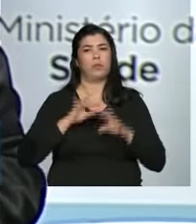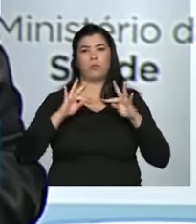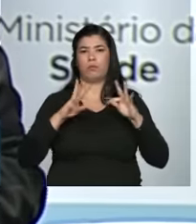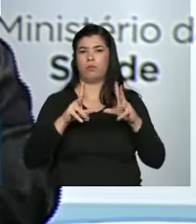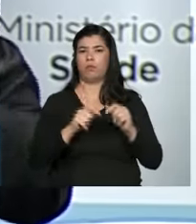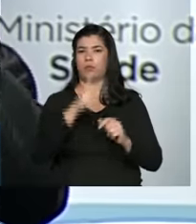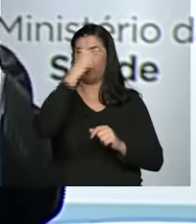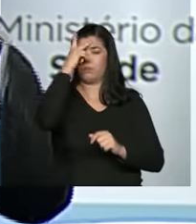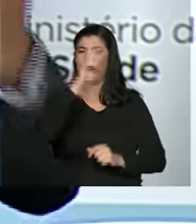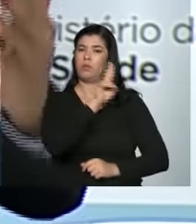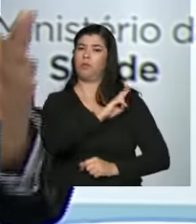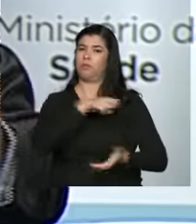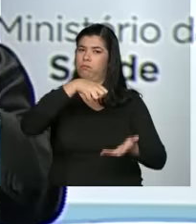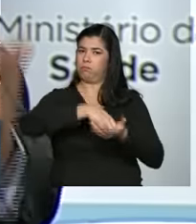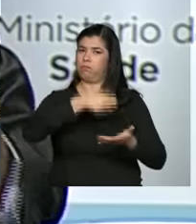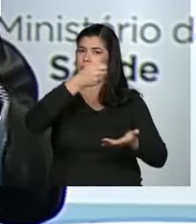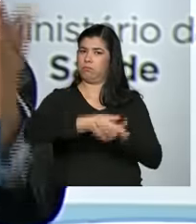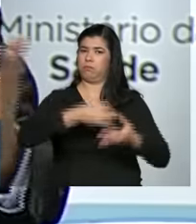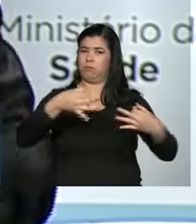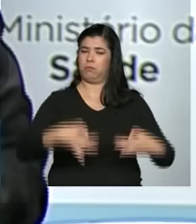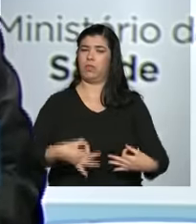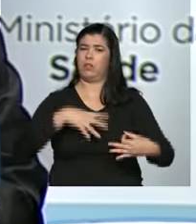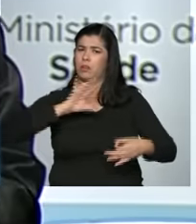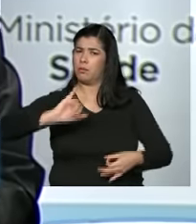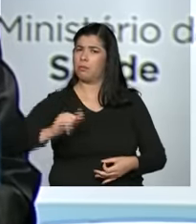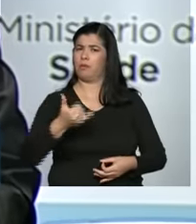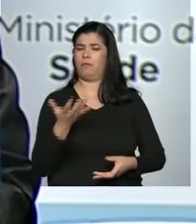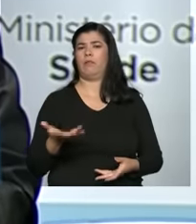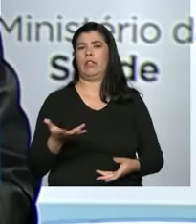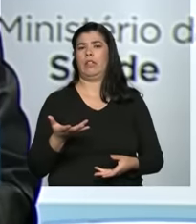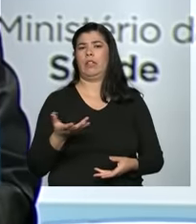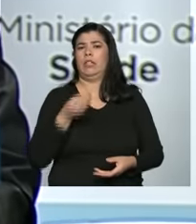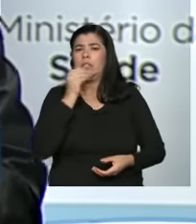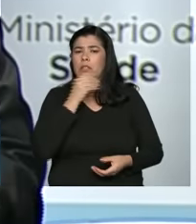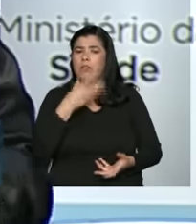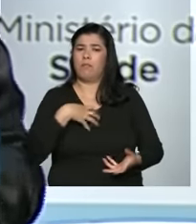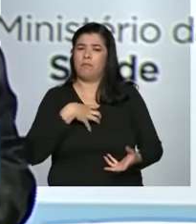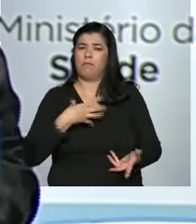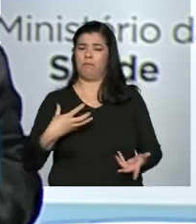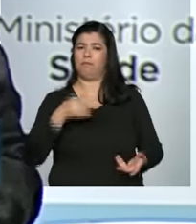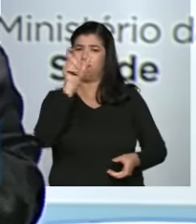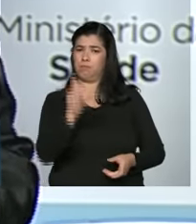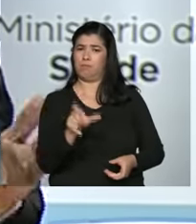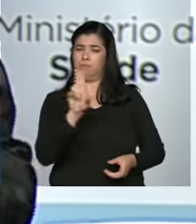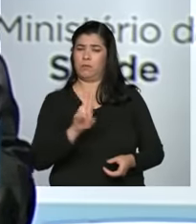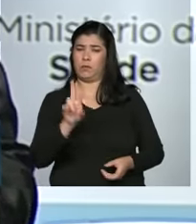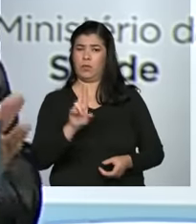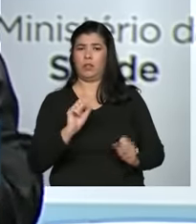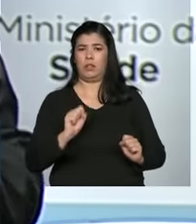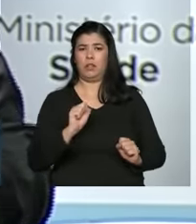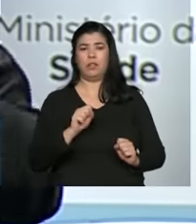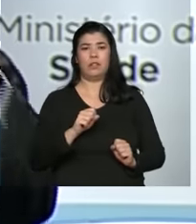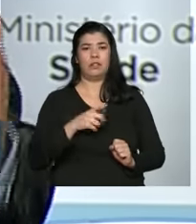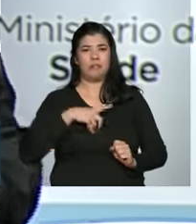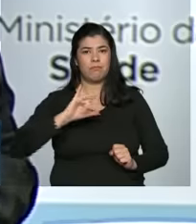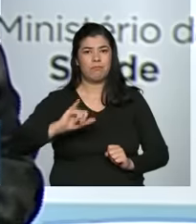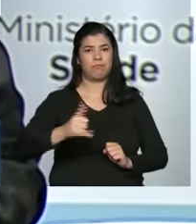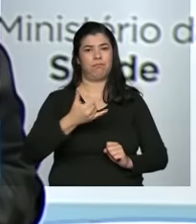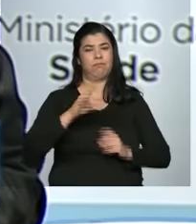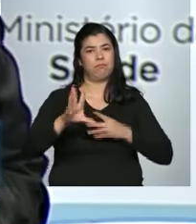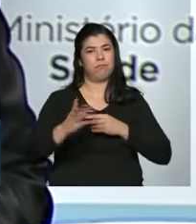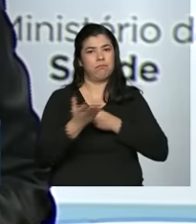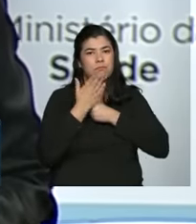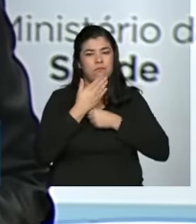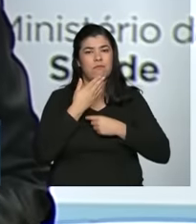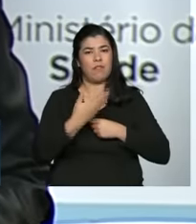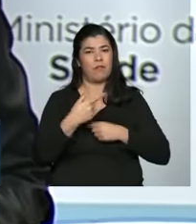aqueles que e se aproveitarem dessa situação de eh fragilidade para sear indevidamente